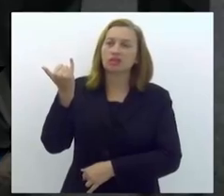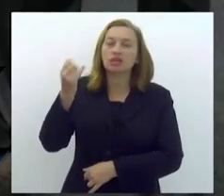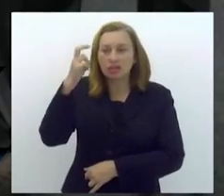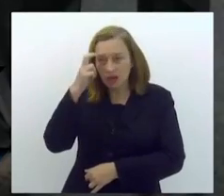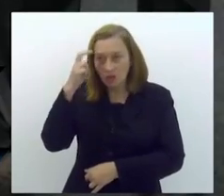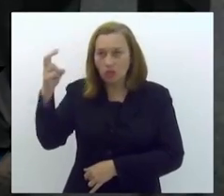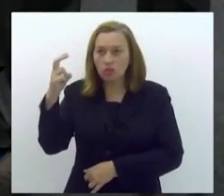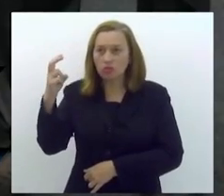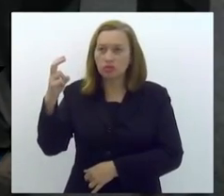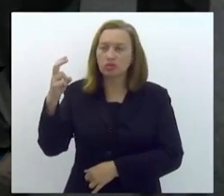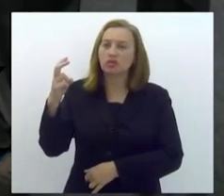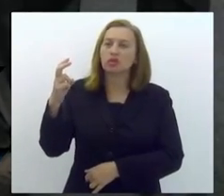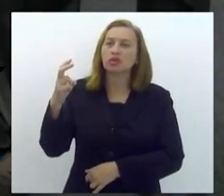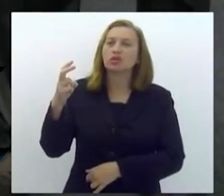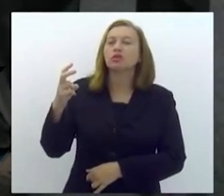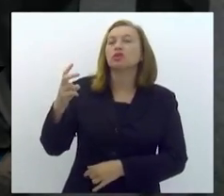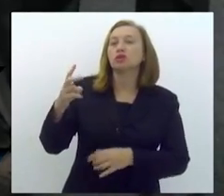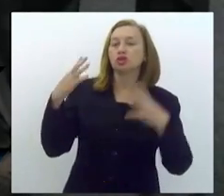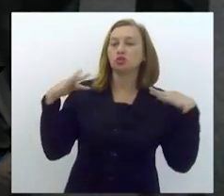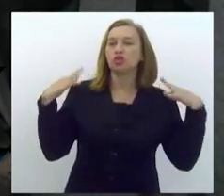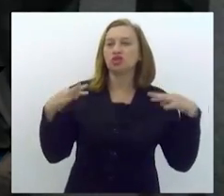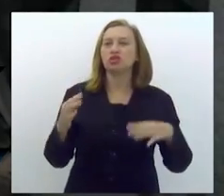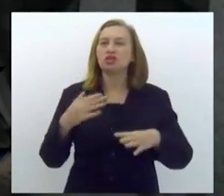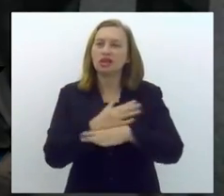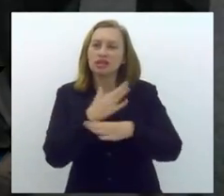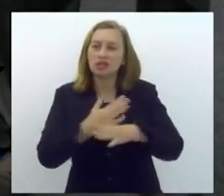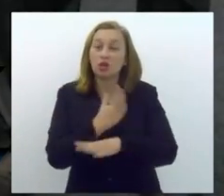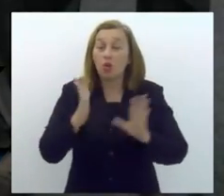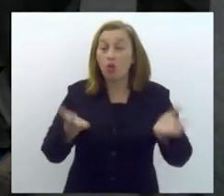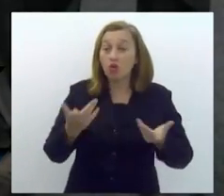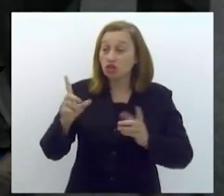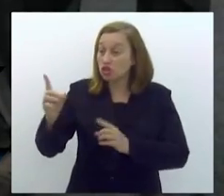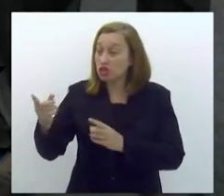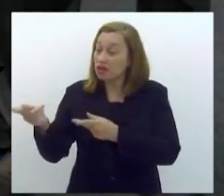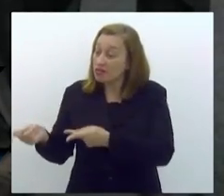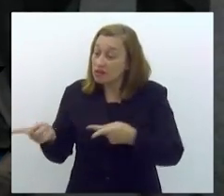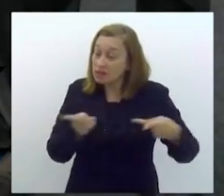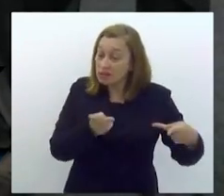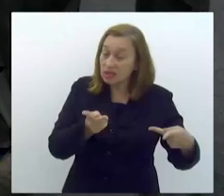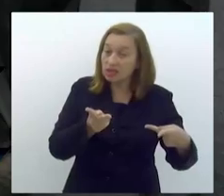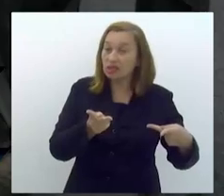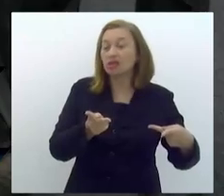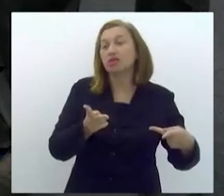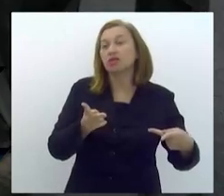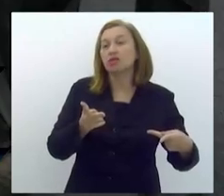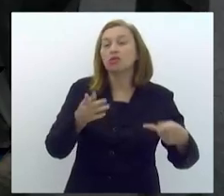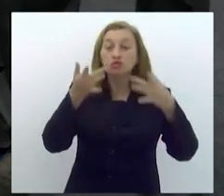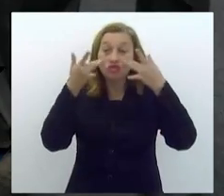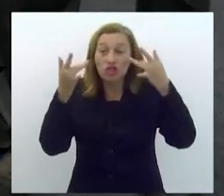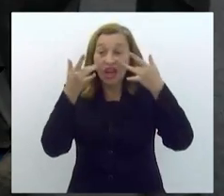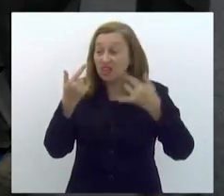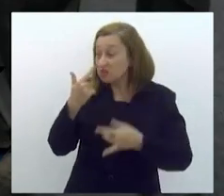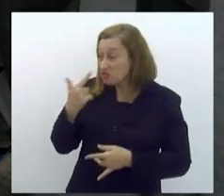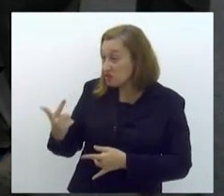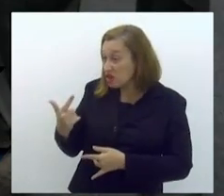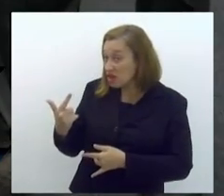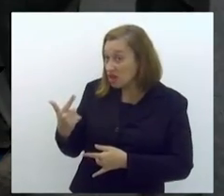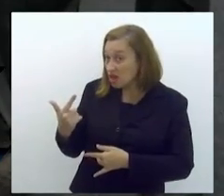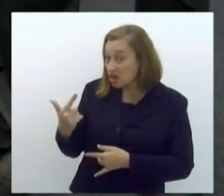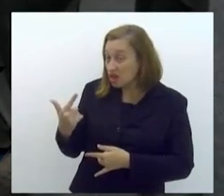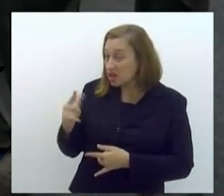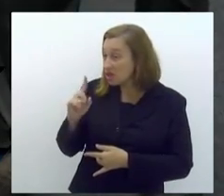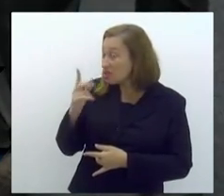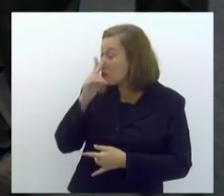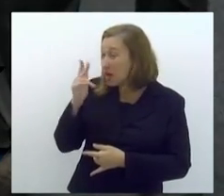cultura e do Turismo para a cidade então hoje quem passa em frente ao teatro Villa Lobos pode observar que ele não tá mais com arde